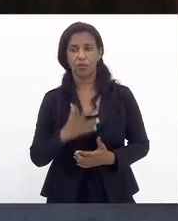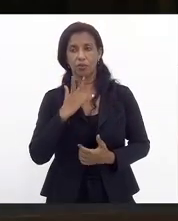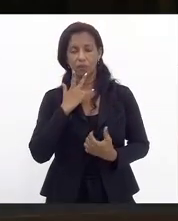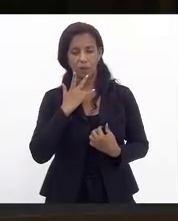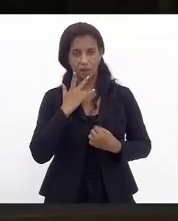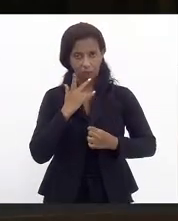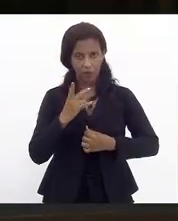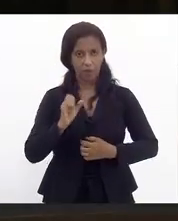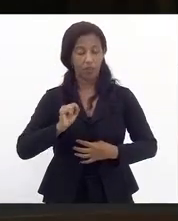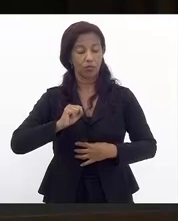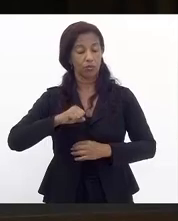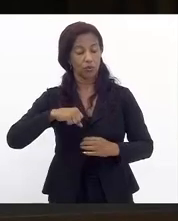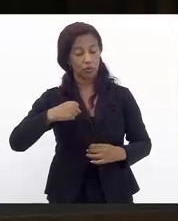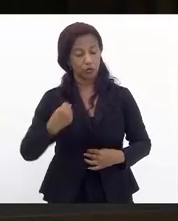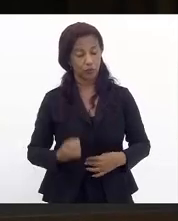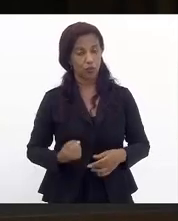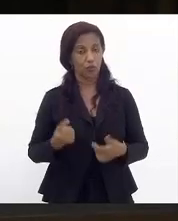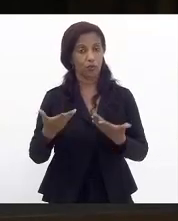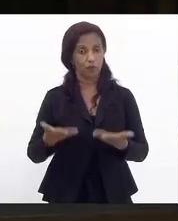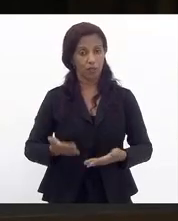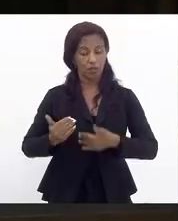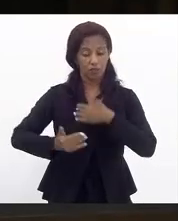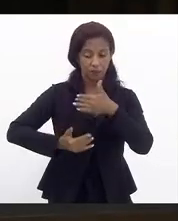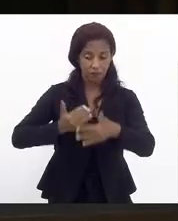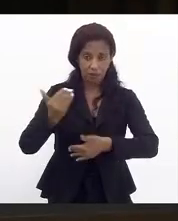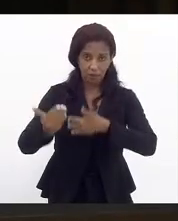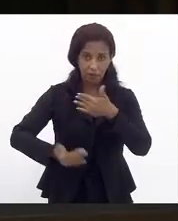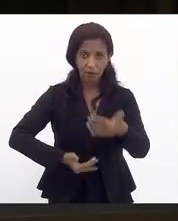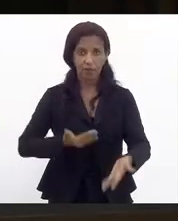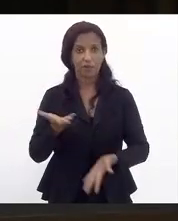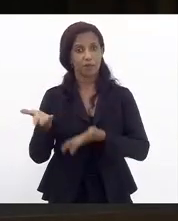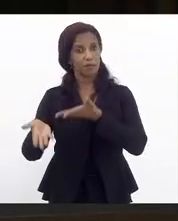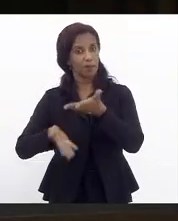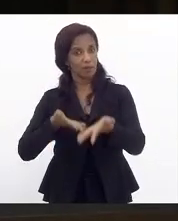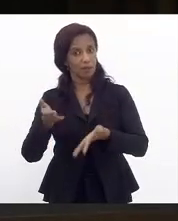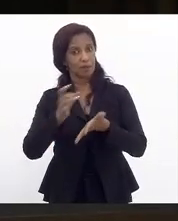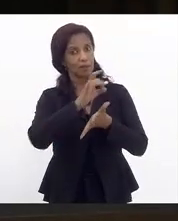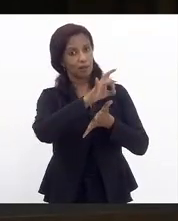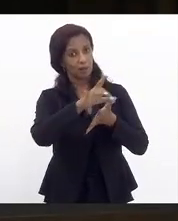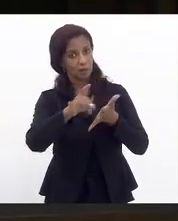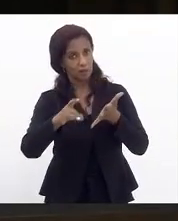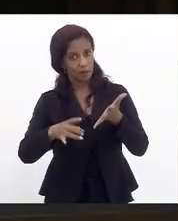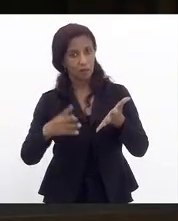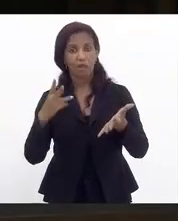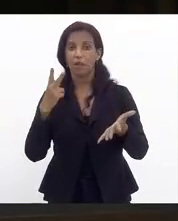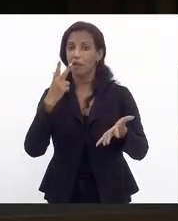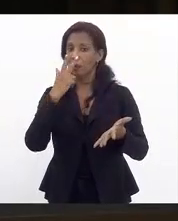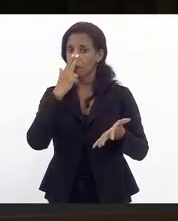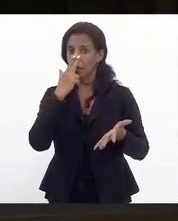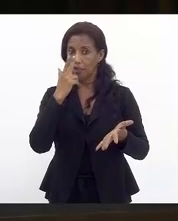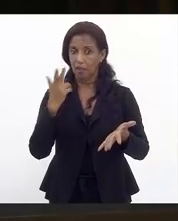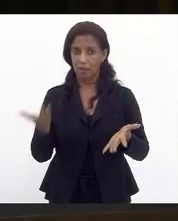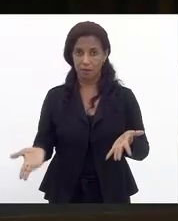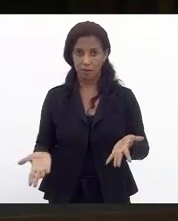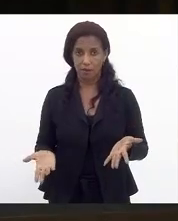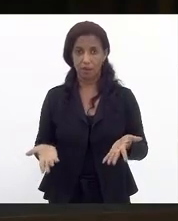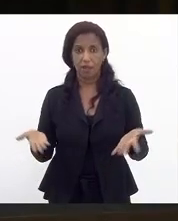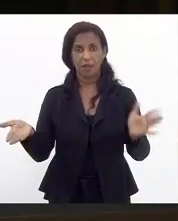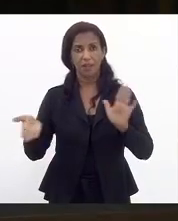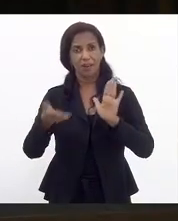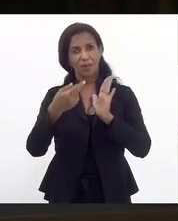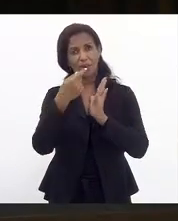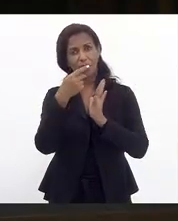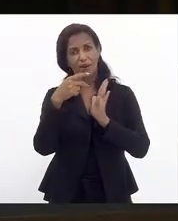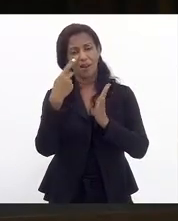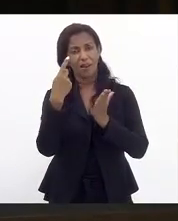eu quero dizer aqui do exposto que fizemos fizemos um avanço importante para tratar dessas questões deputados waldeck Ele parece agora que a